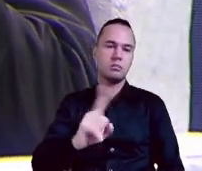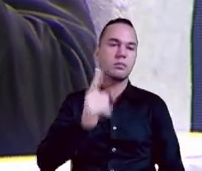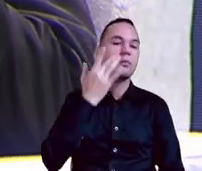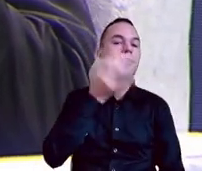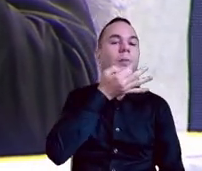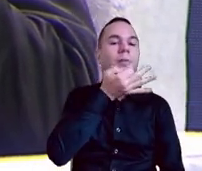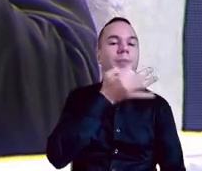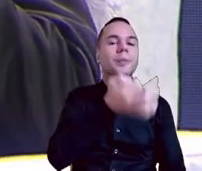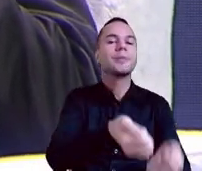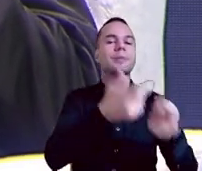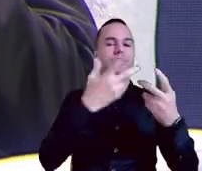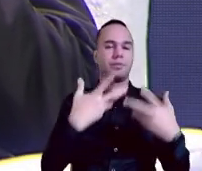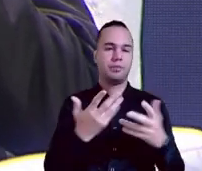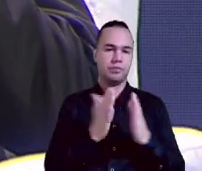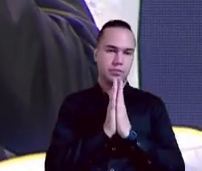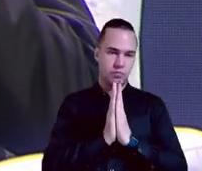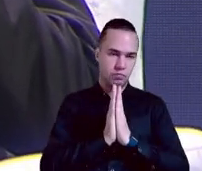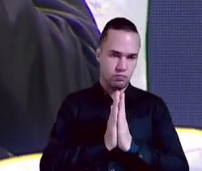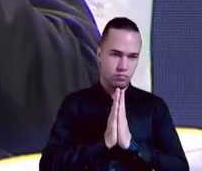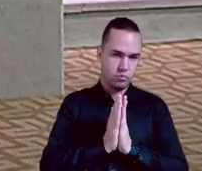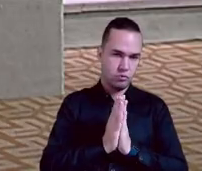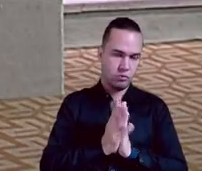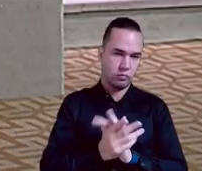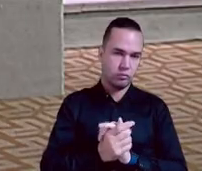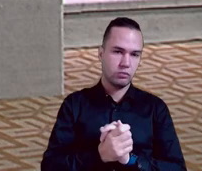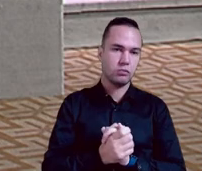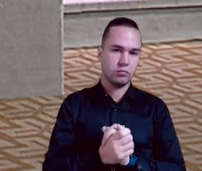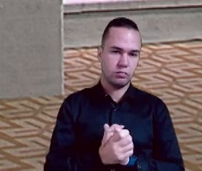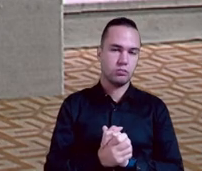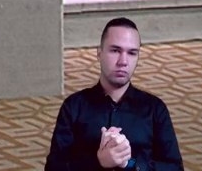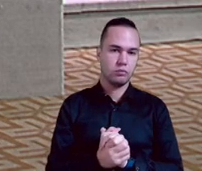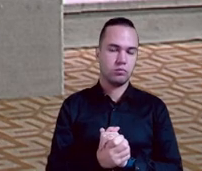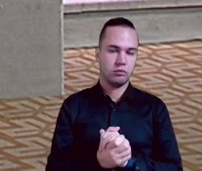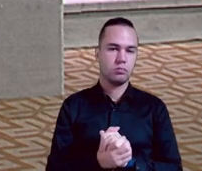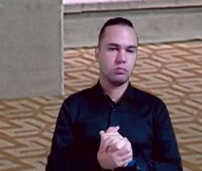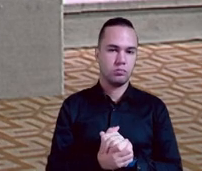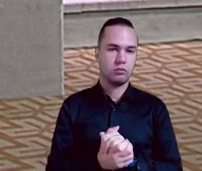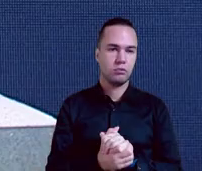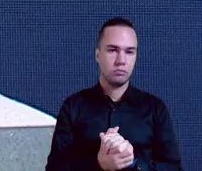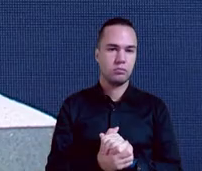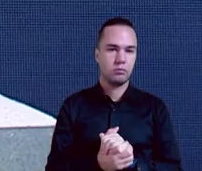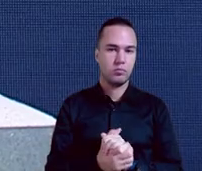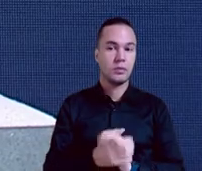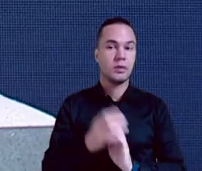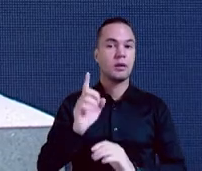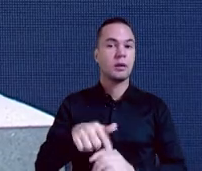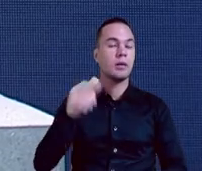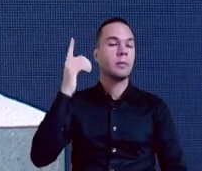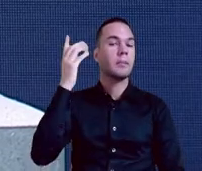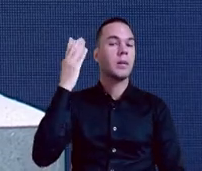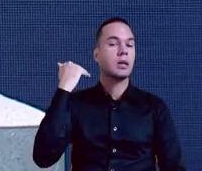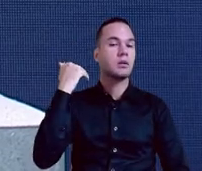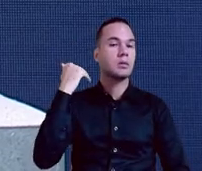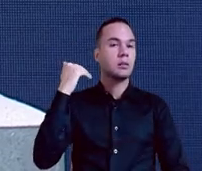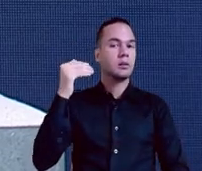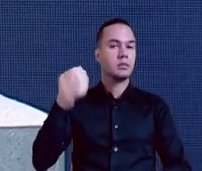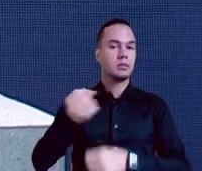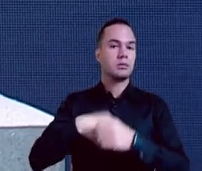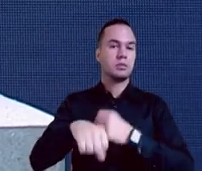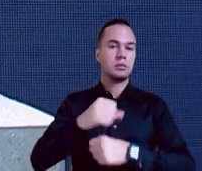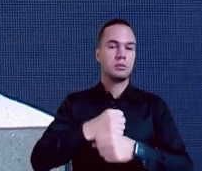Rodrigo que estava cometendo sobre esse tema perfeito é assim a nívels anteriores você fala 2020